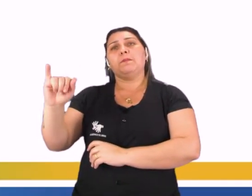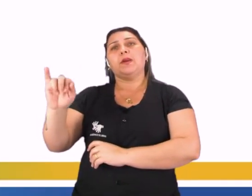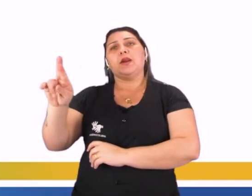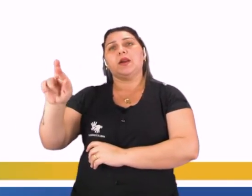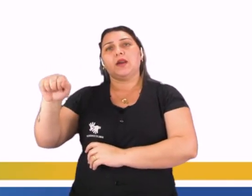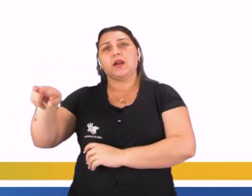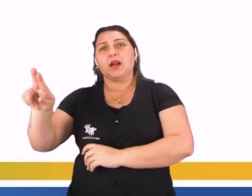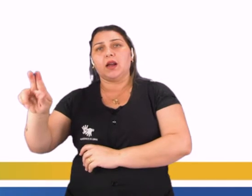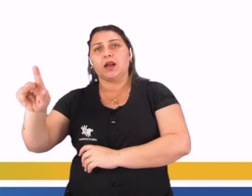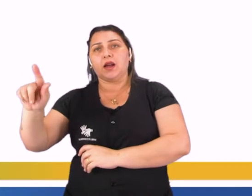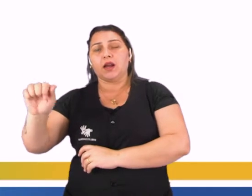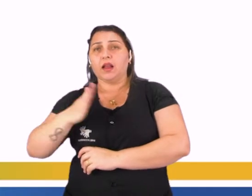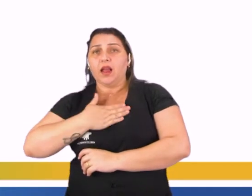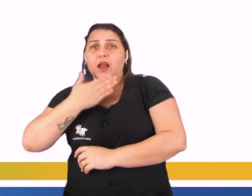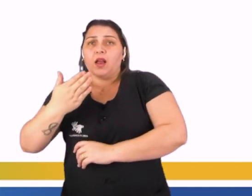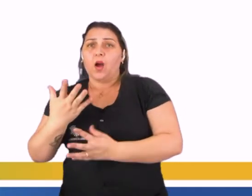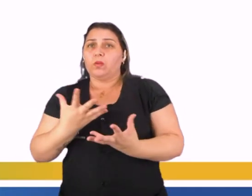com a realidade, tá bom?